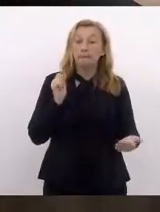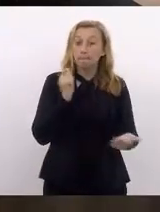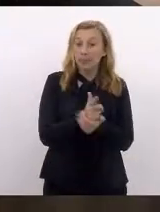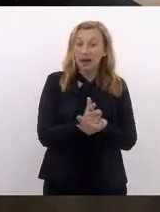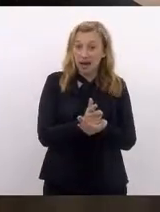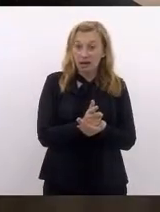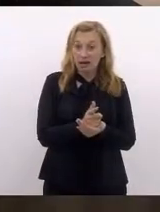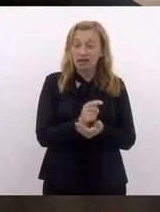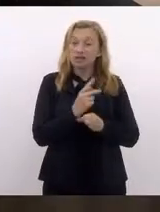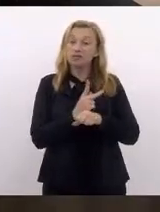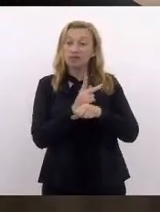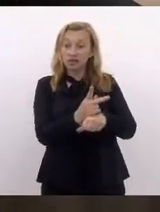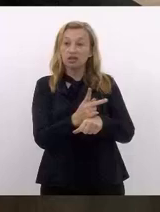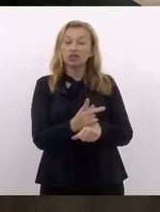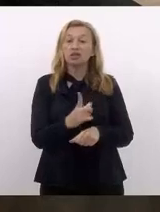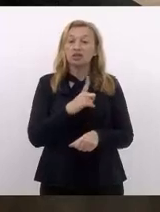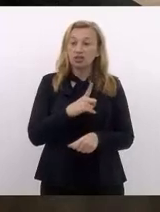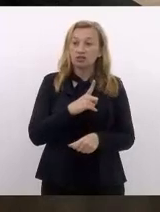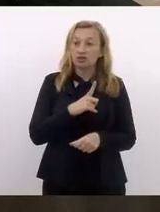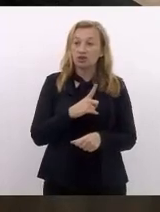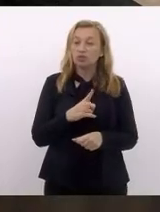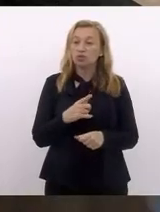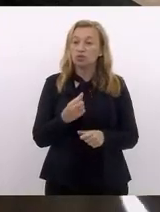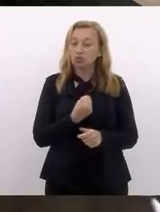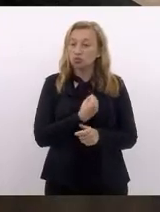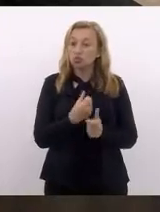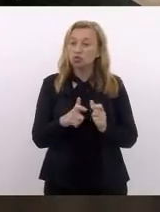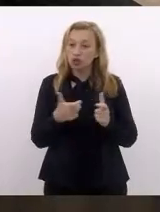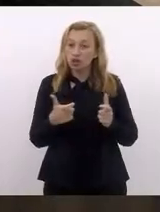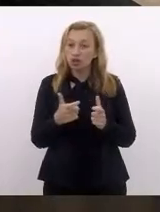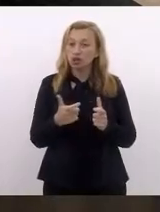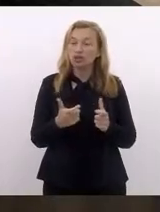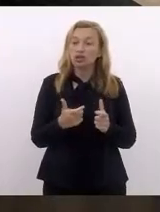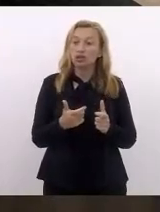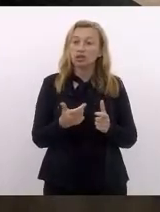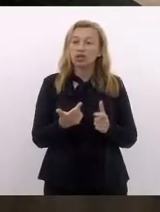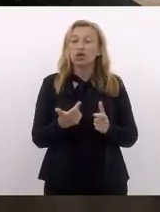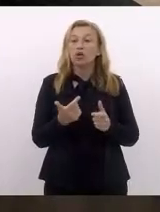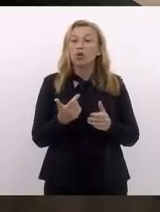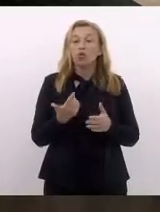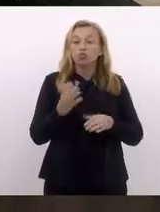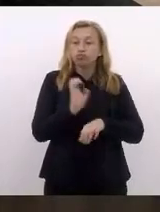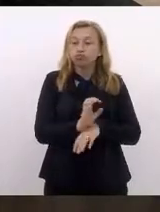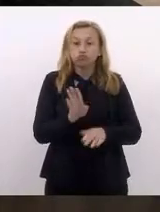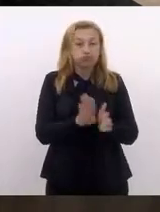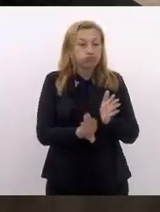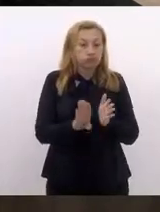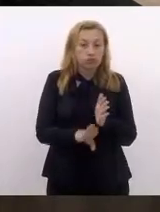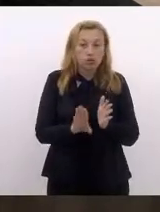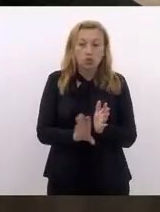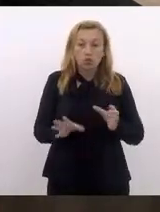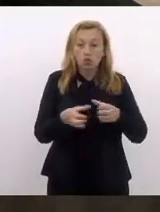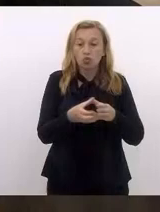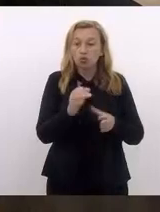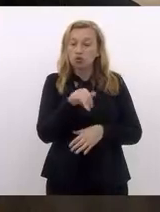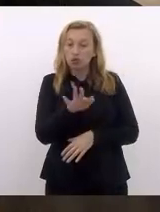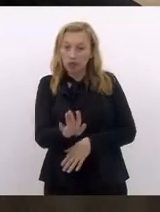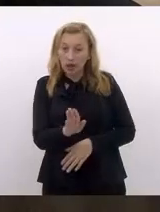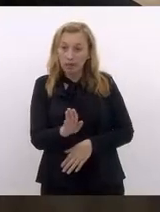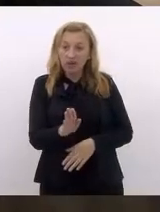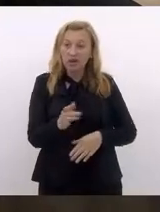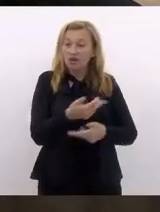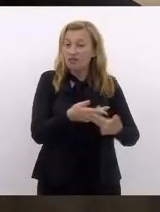abono que a gente teve um incremento de receita o que fez com que o estado não conseguisse gastar o conjunto dos recursos do fundeb